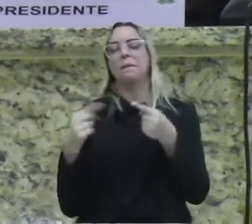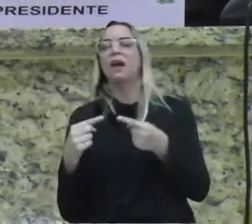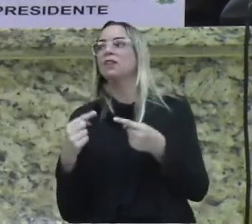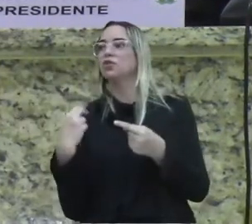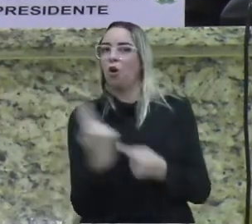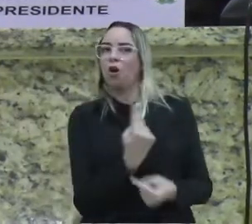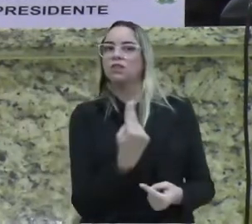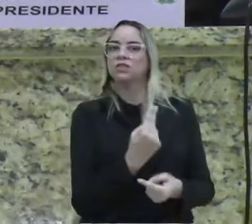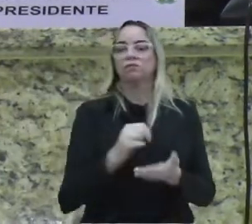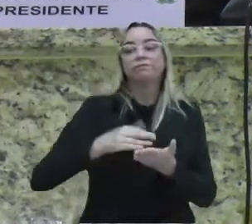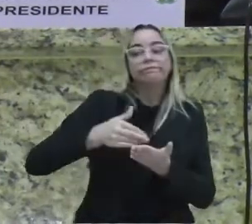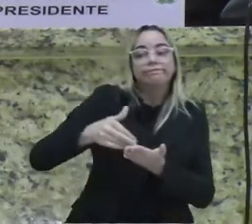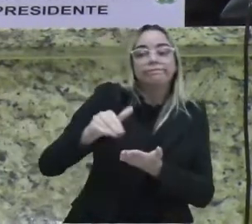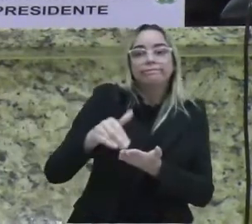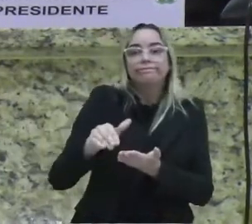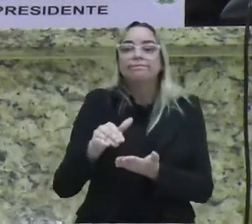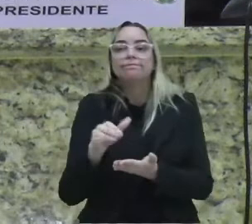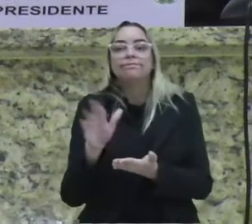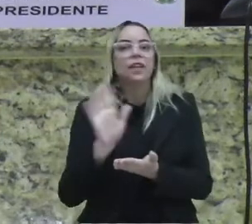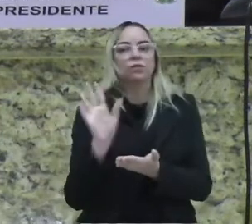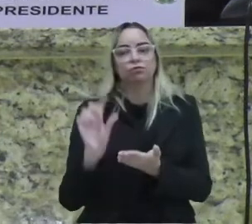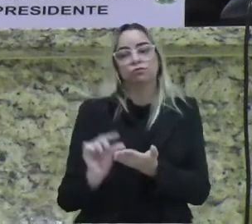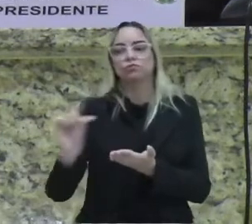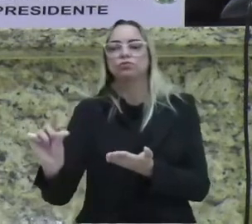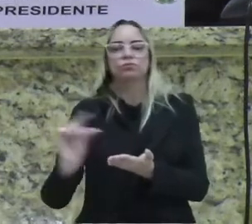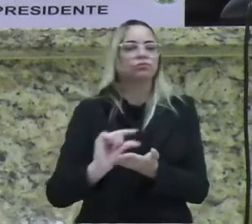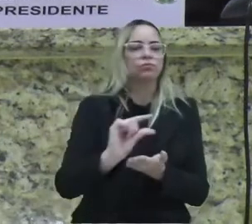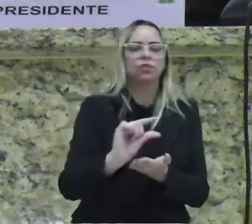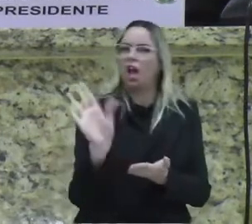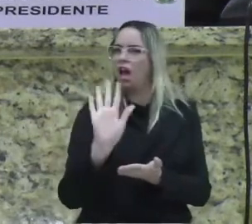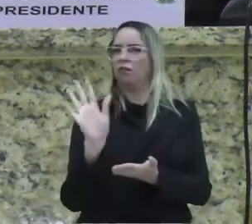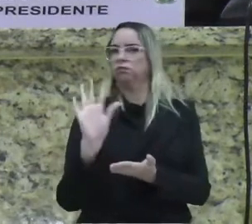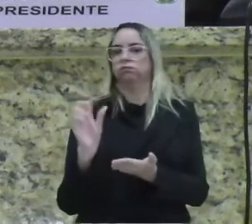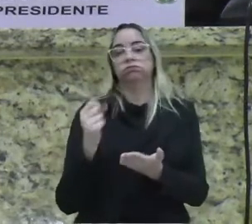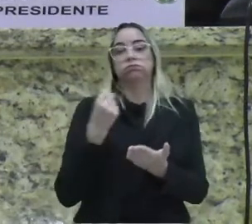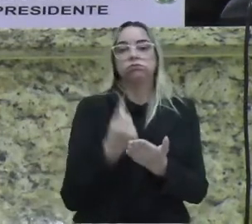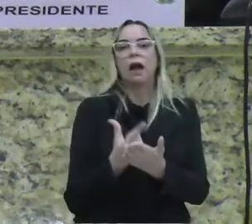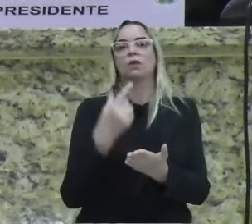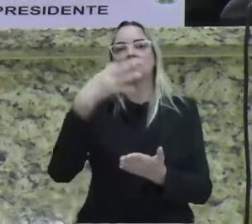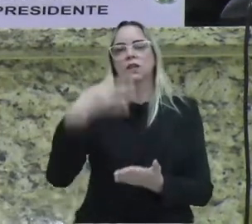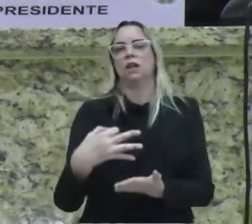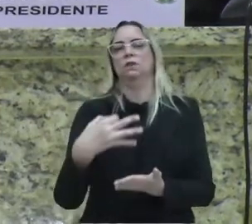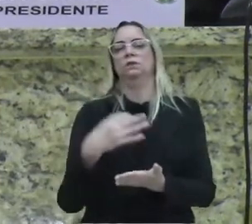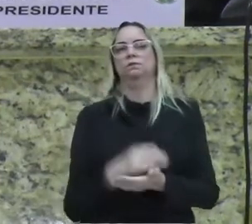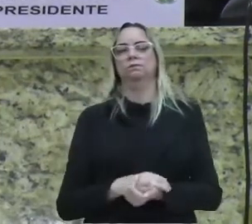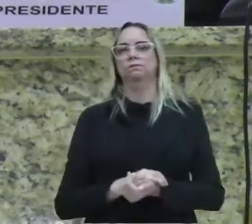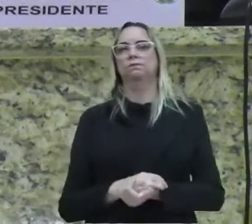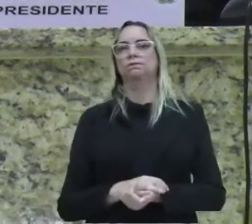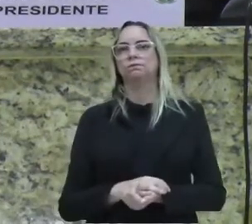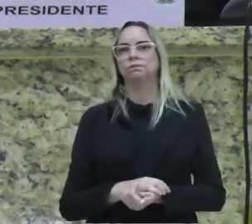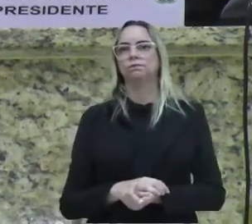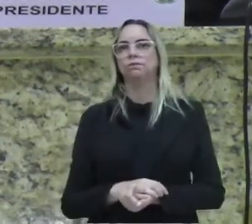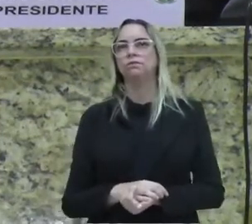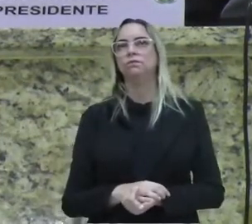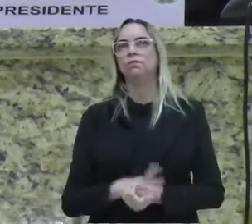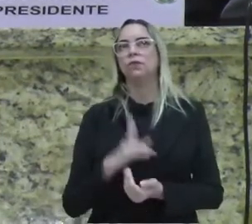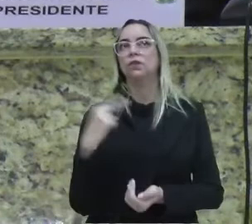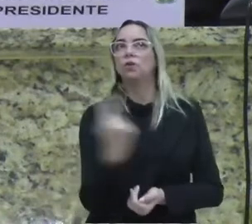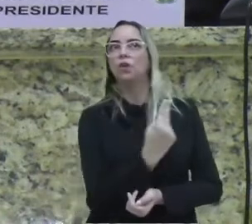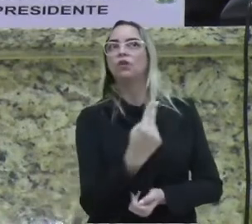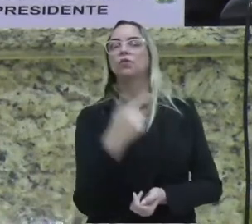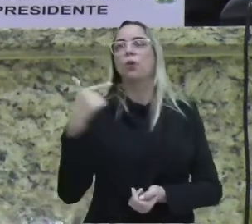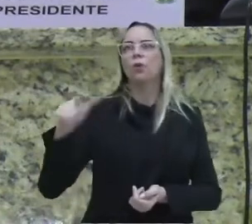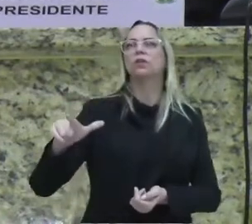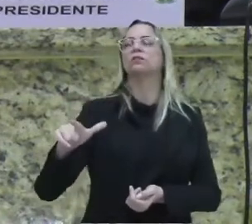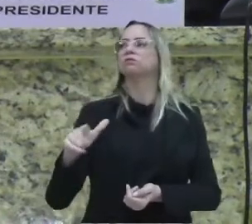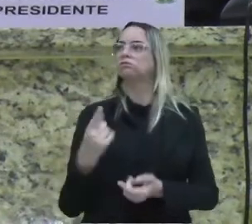real de lá enquanto não for resolvido o que é para ser pago. A gente recebendo essa outra parcela da